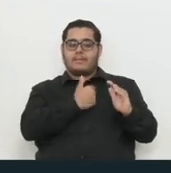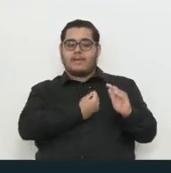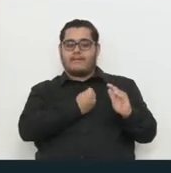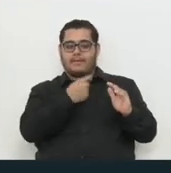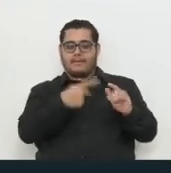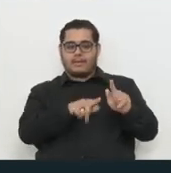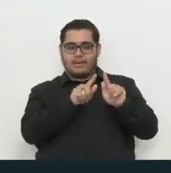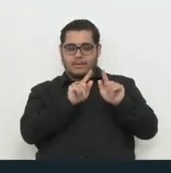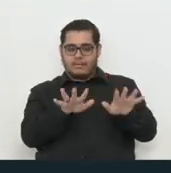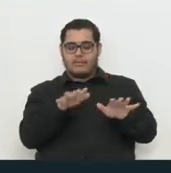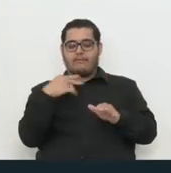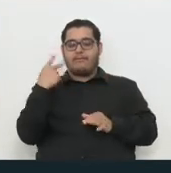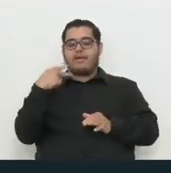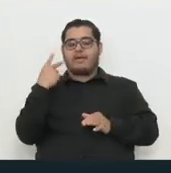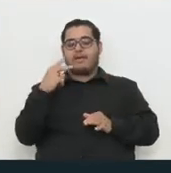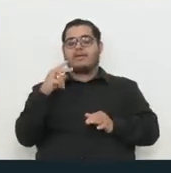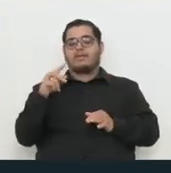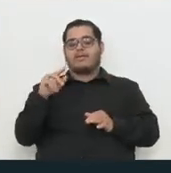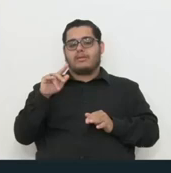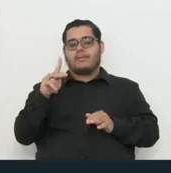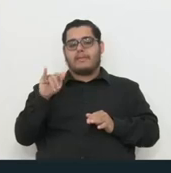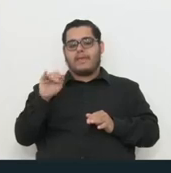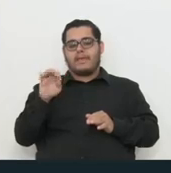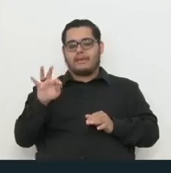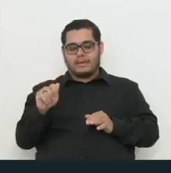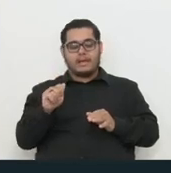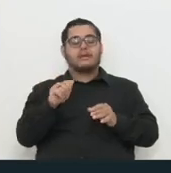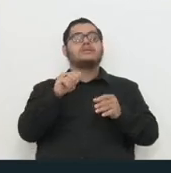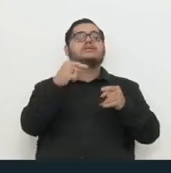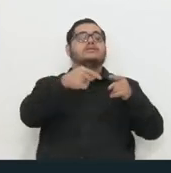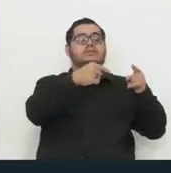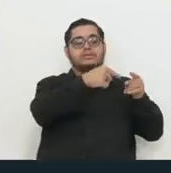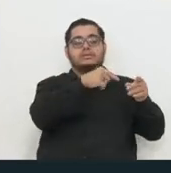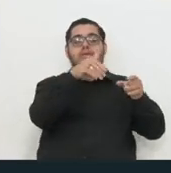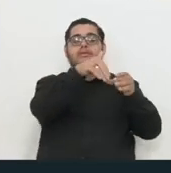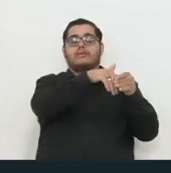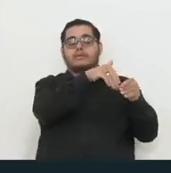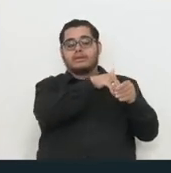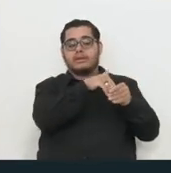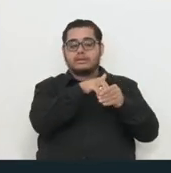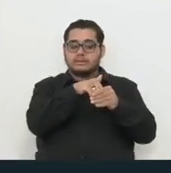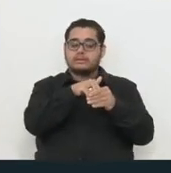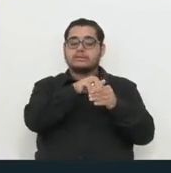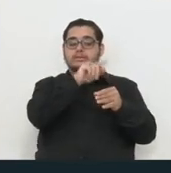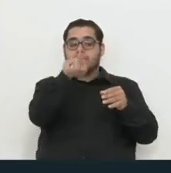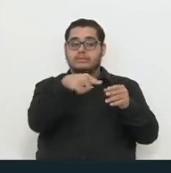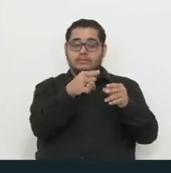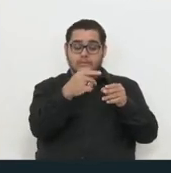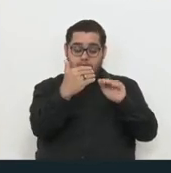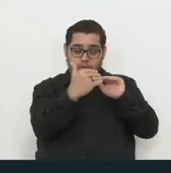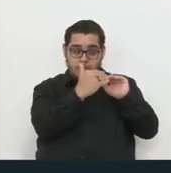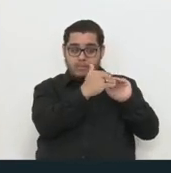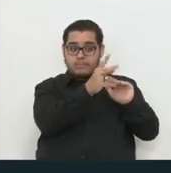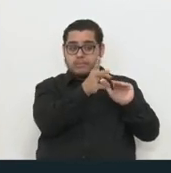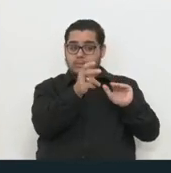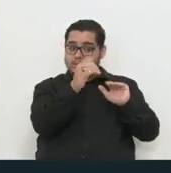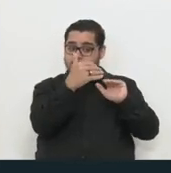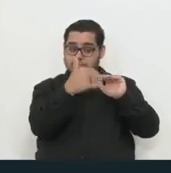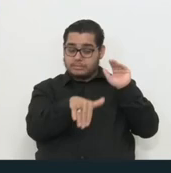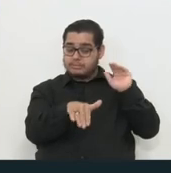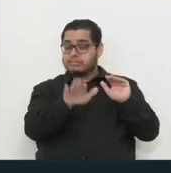vereadora Janete rosqueta em discussão encerrada a discussão em votação os vereadores favoráveis se manifestem